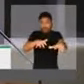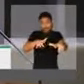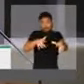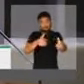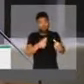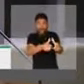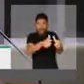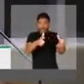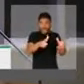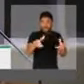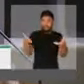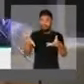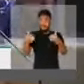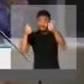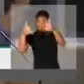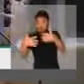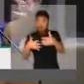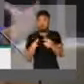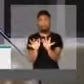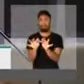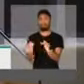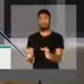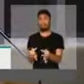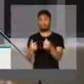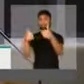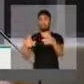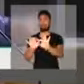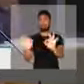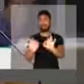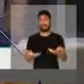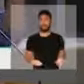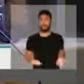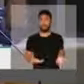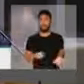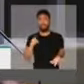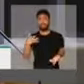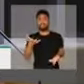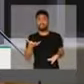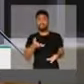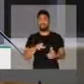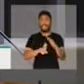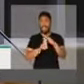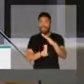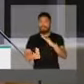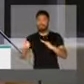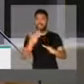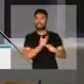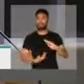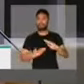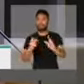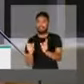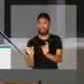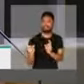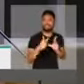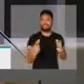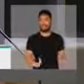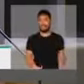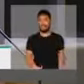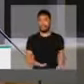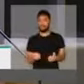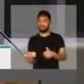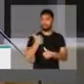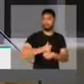nada diante da sua formação no mercado financeiro que é privatizar o ensino público brasileiro o olho do